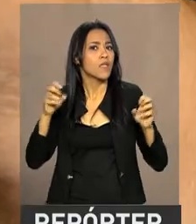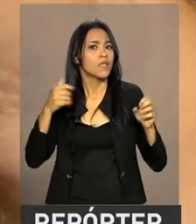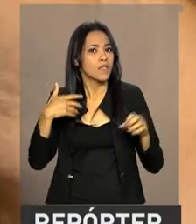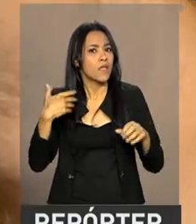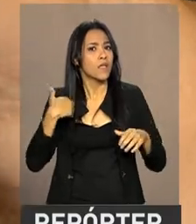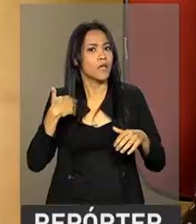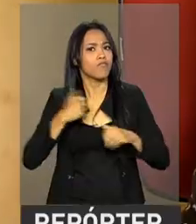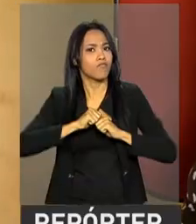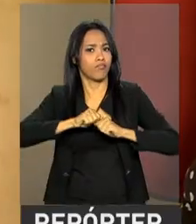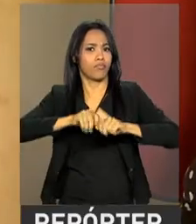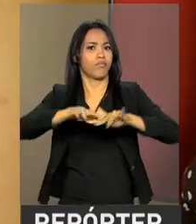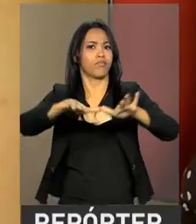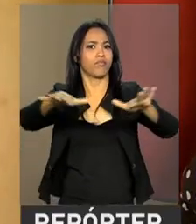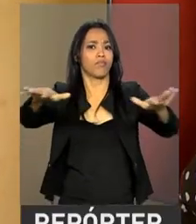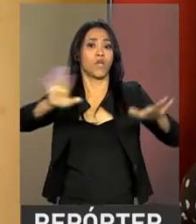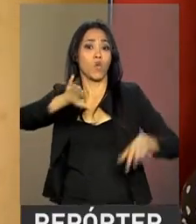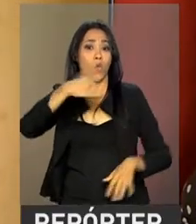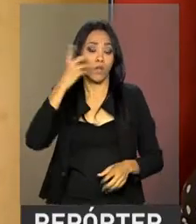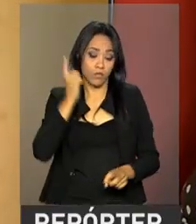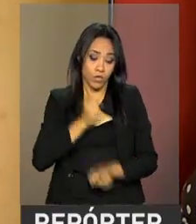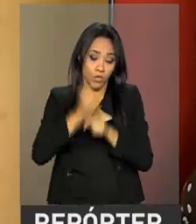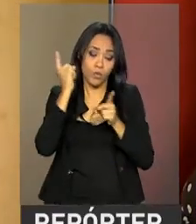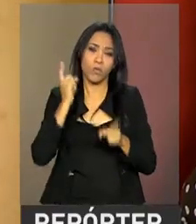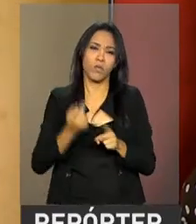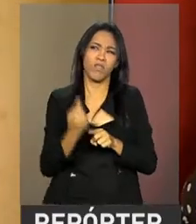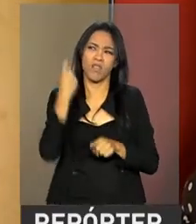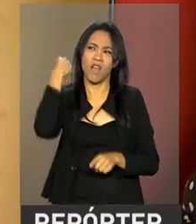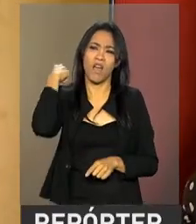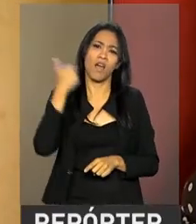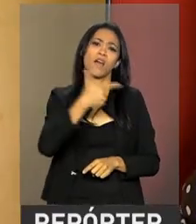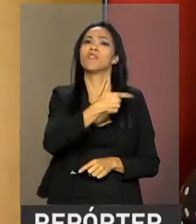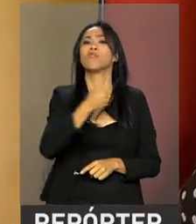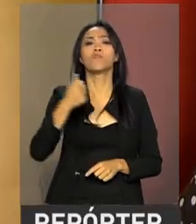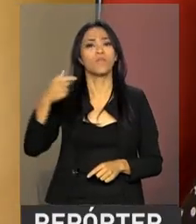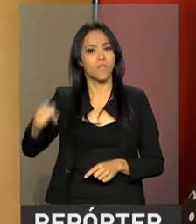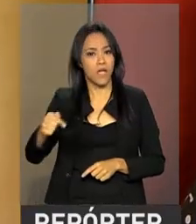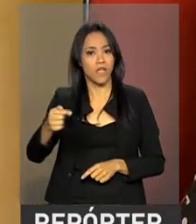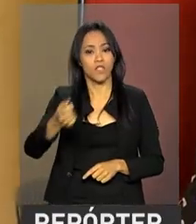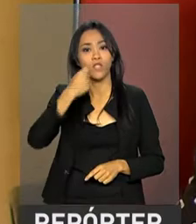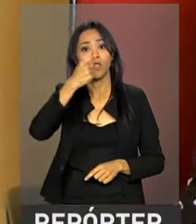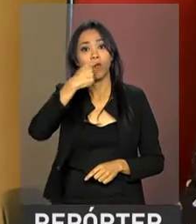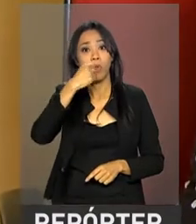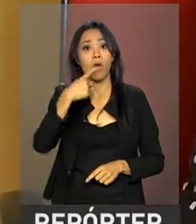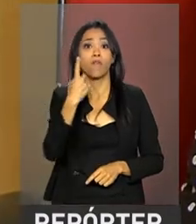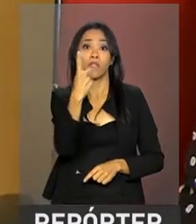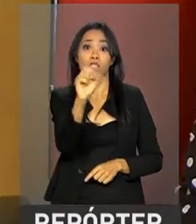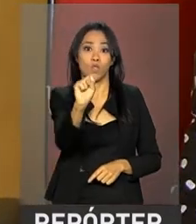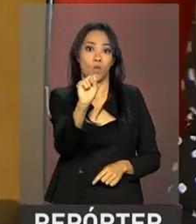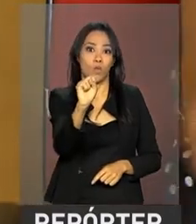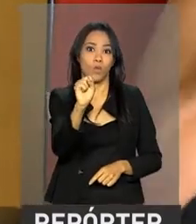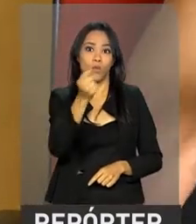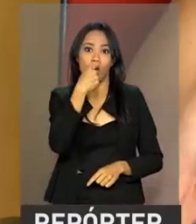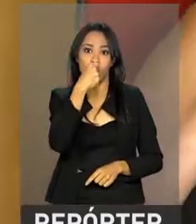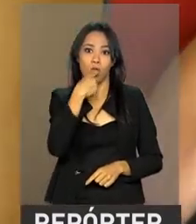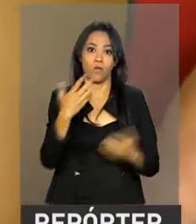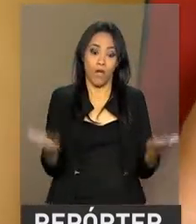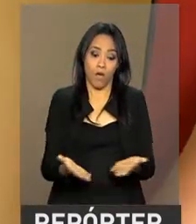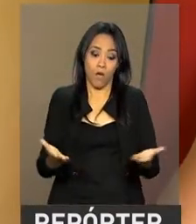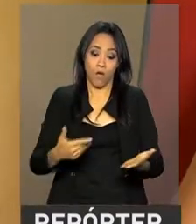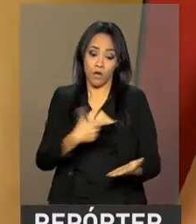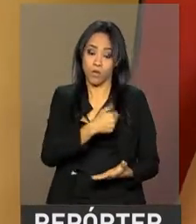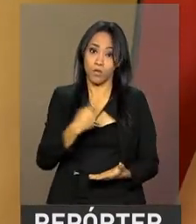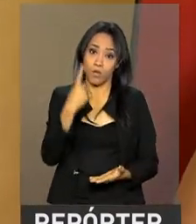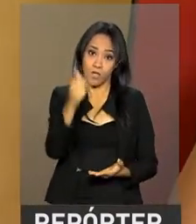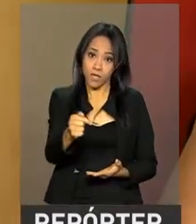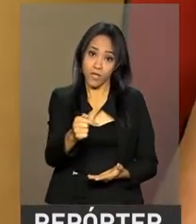passos largos. Quando descobriu a doença em 2007, tomava 18 comprimidos. Agora, em